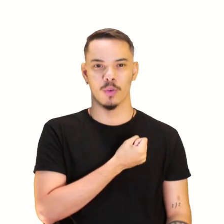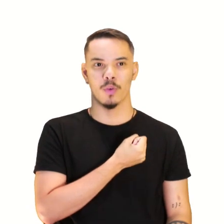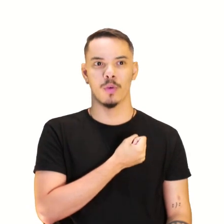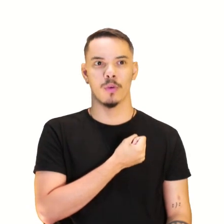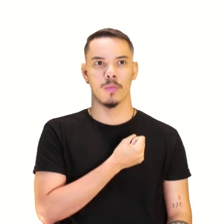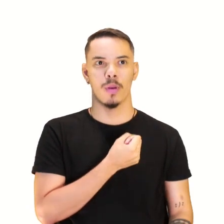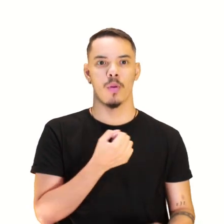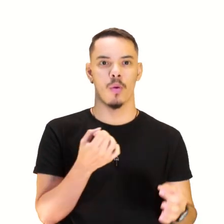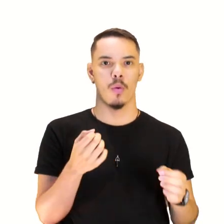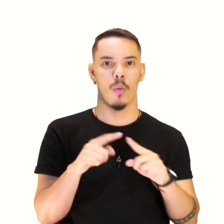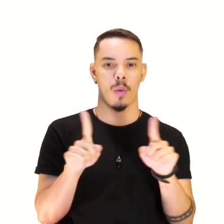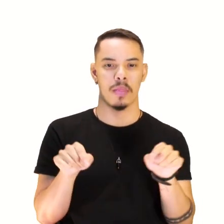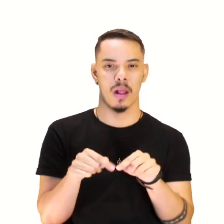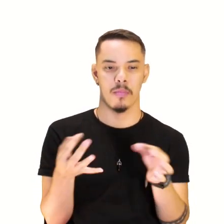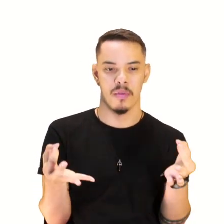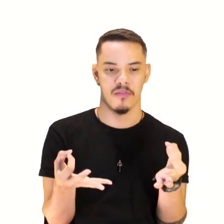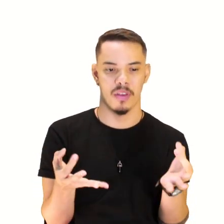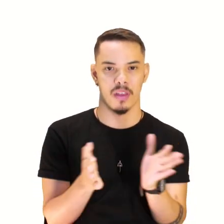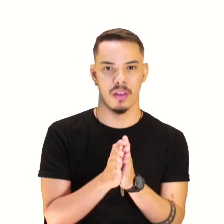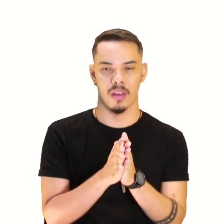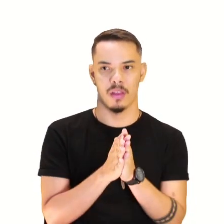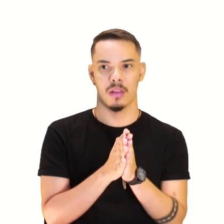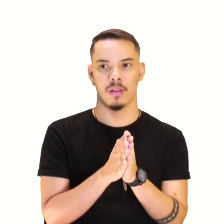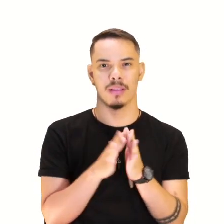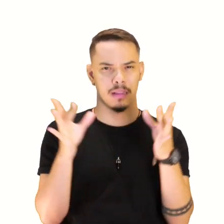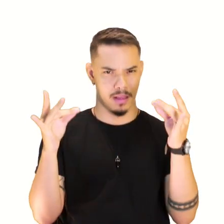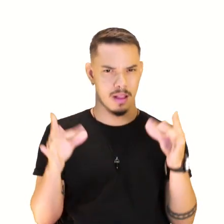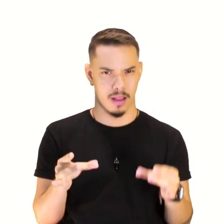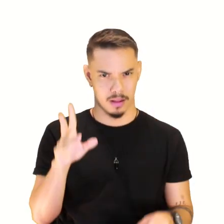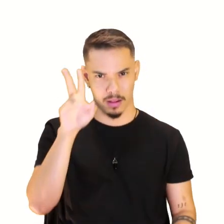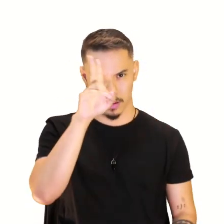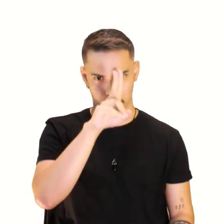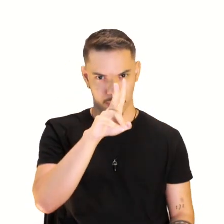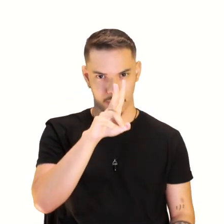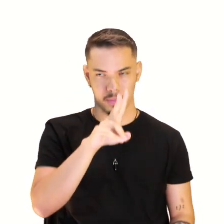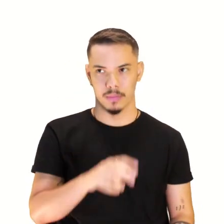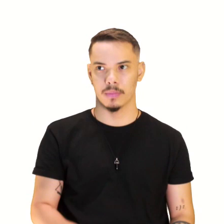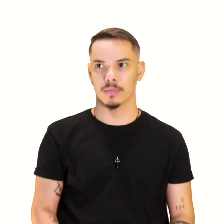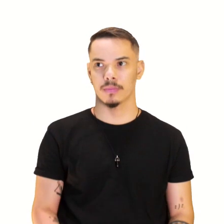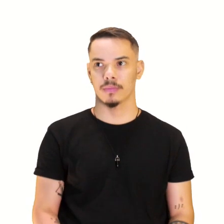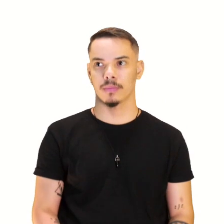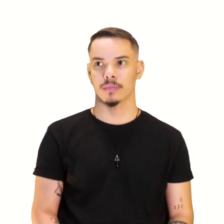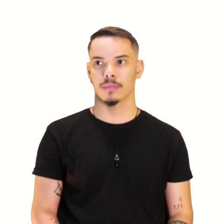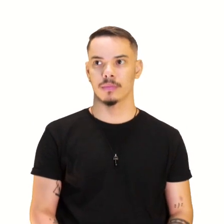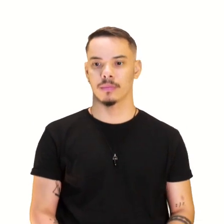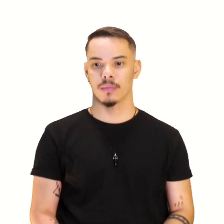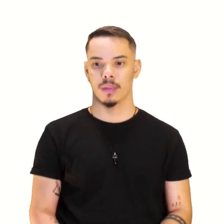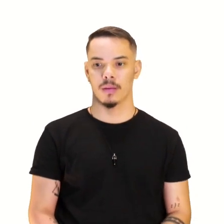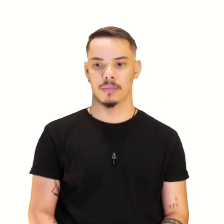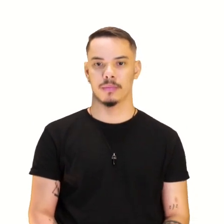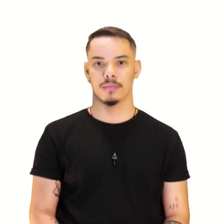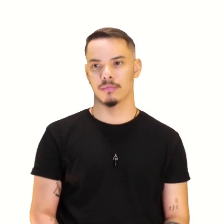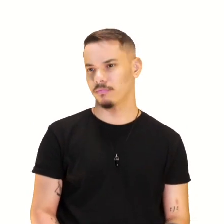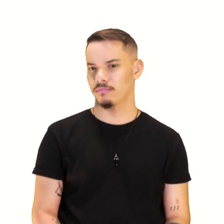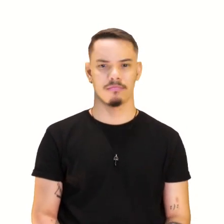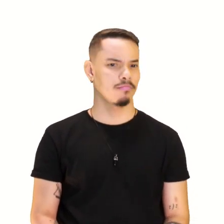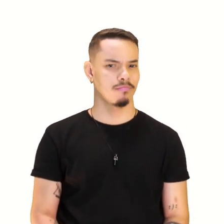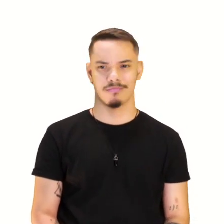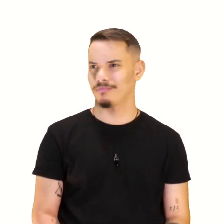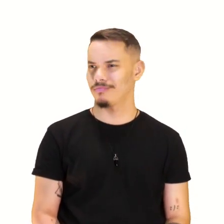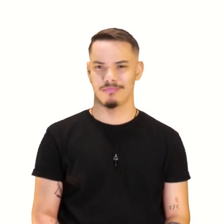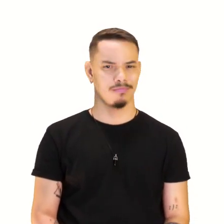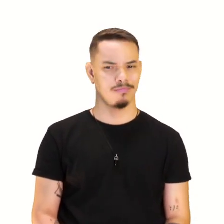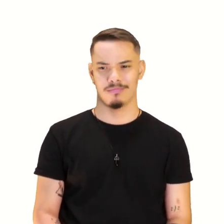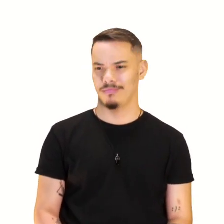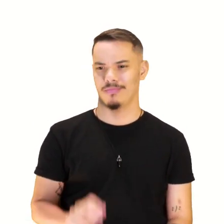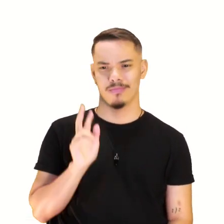quadrados perfeitos? A gente viu alguns detalhes assim, não viu? E aí? E aqui? Não é triangular, nem é.